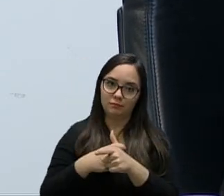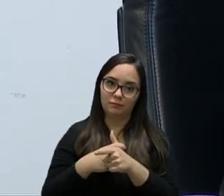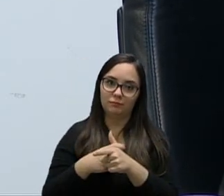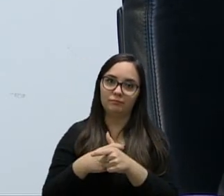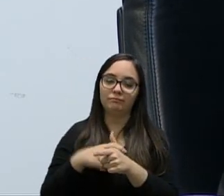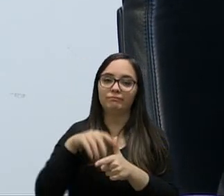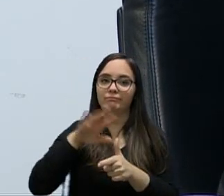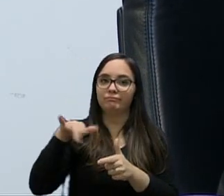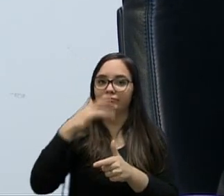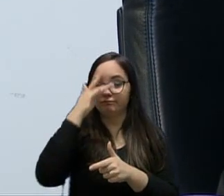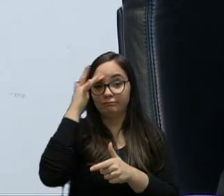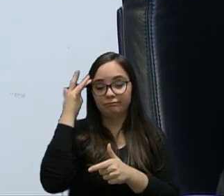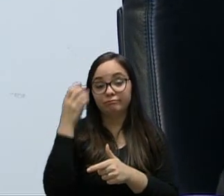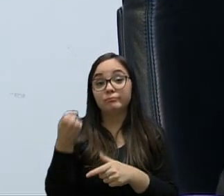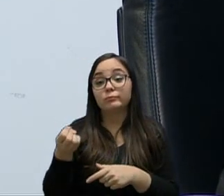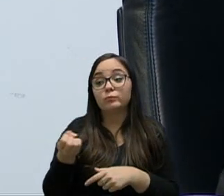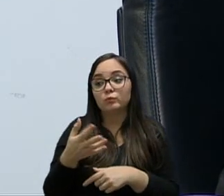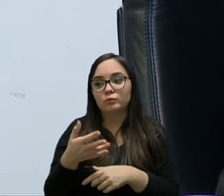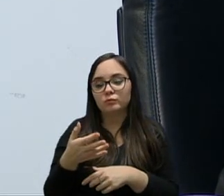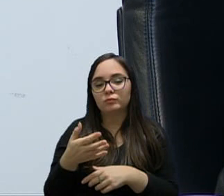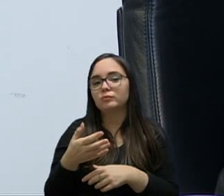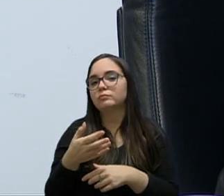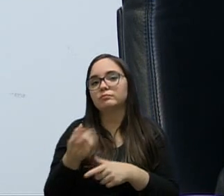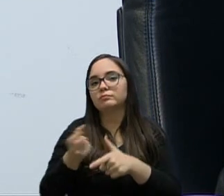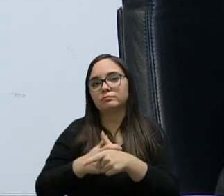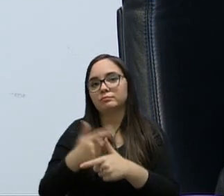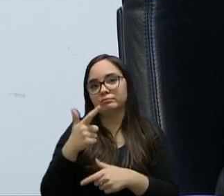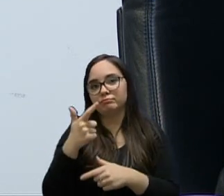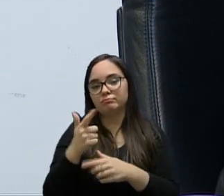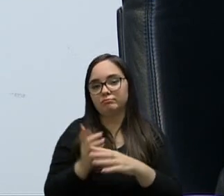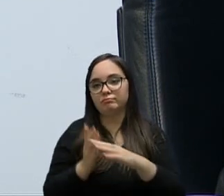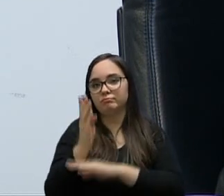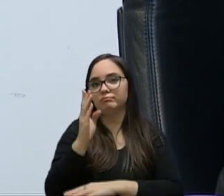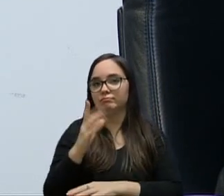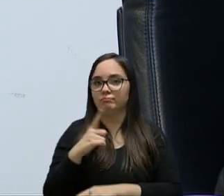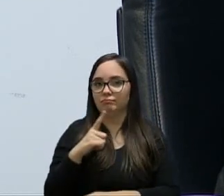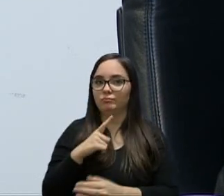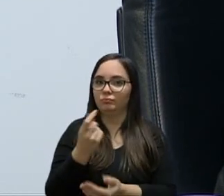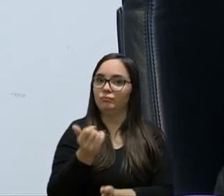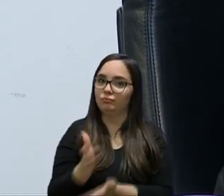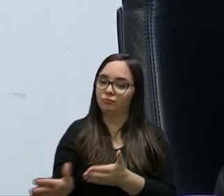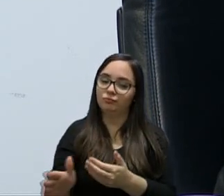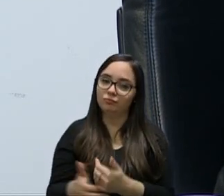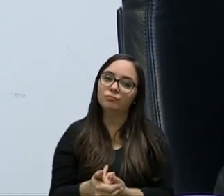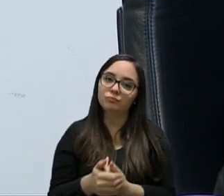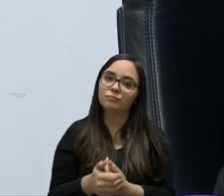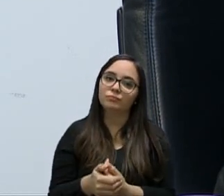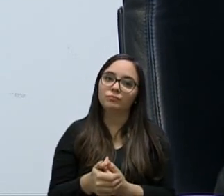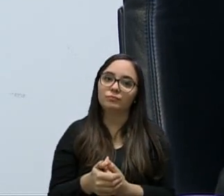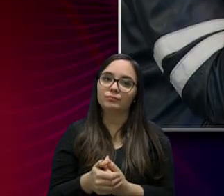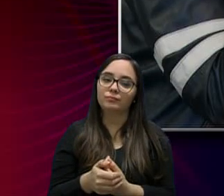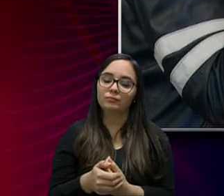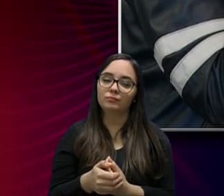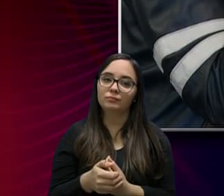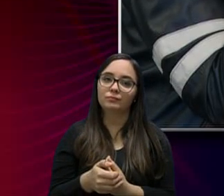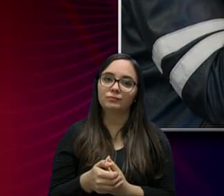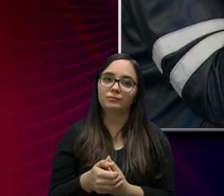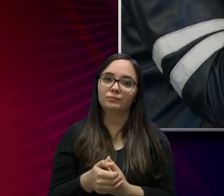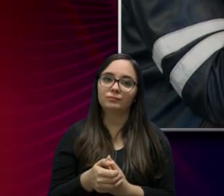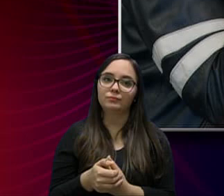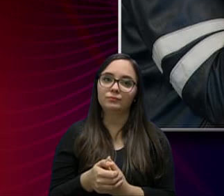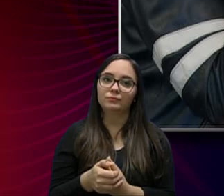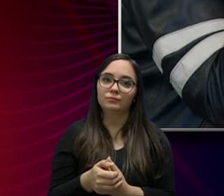né e o pessoal mais novo é que tem superávit e essa essa situação que nós temos que inclusive tem um